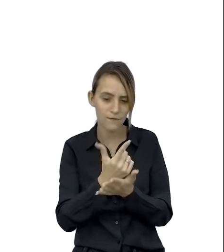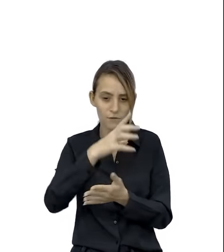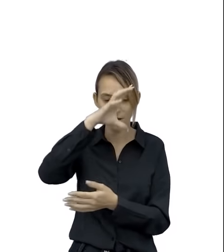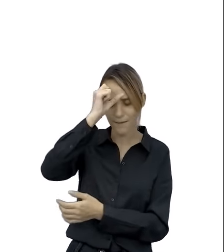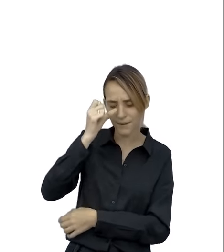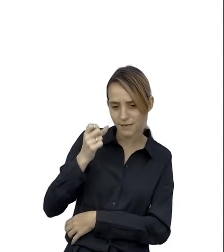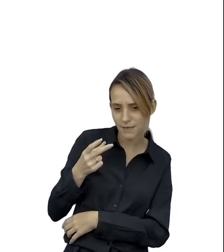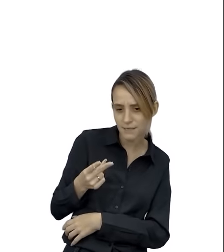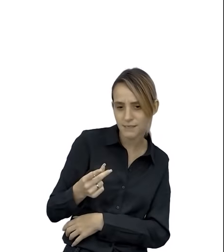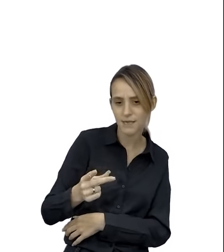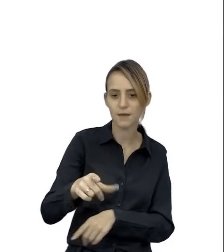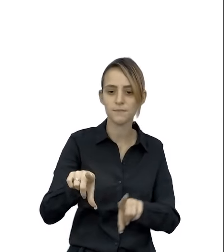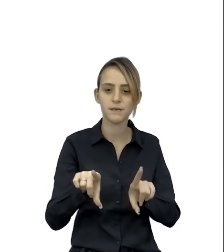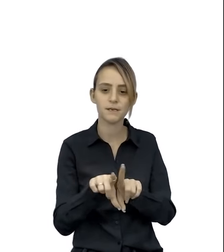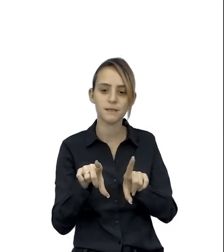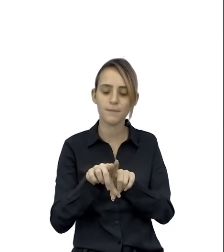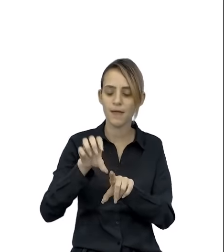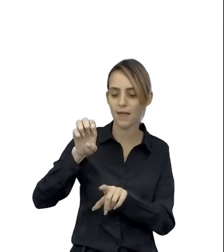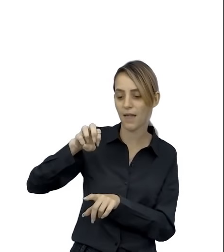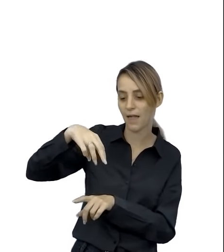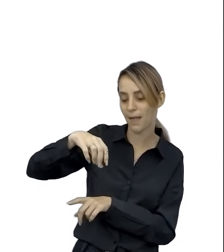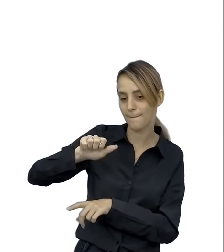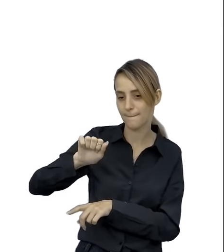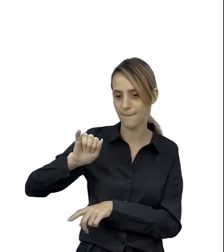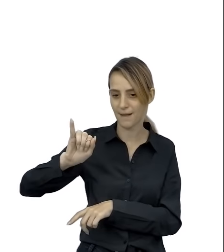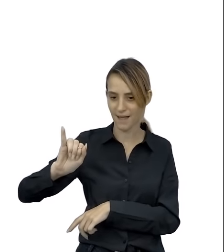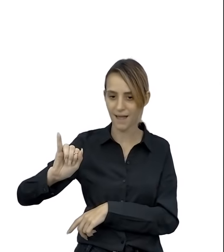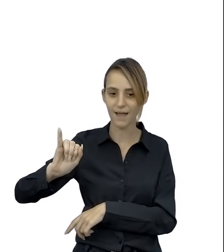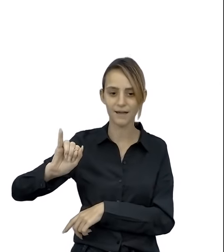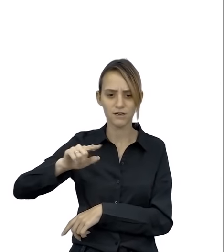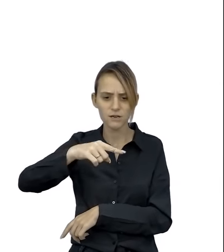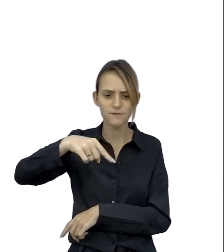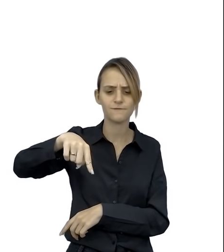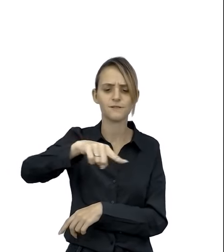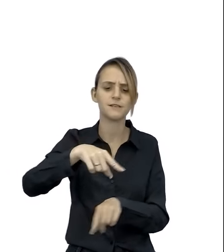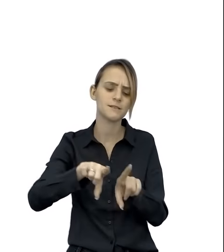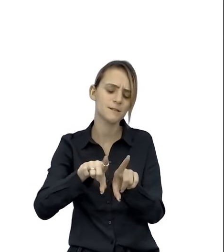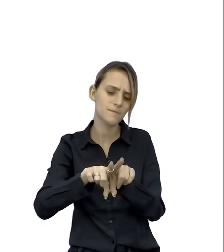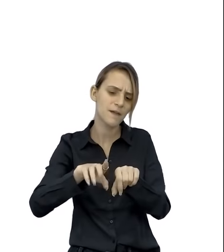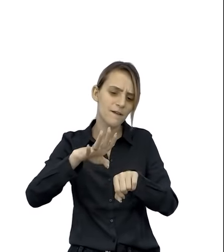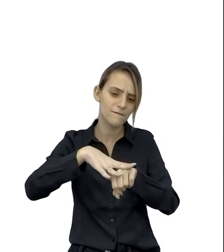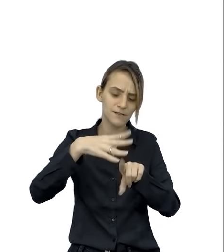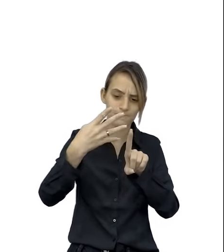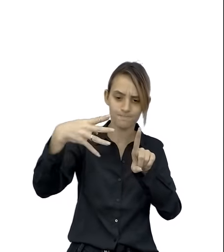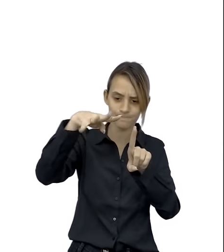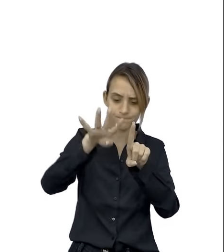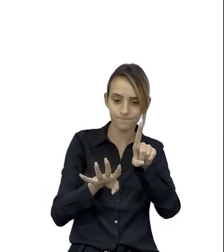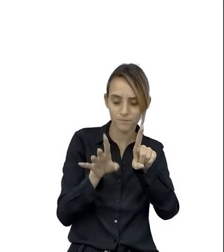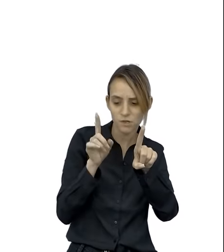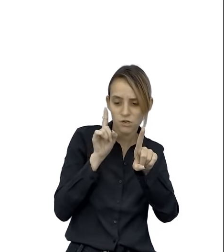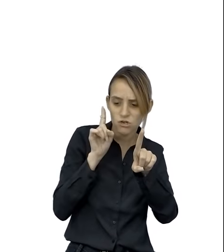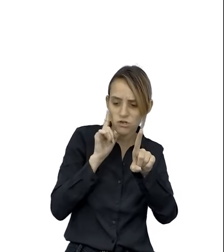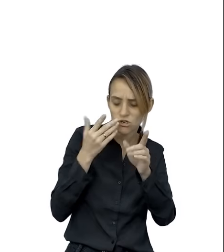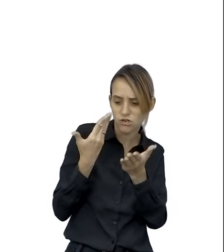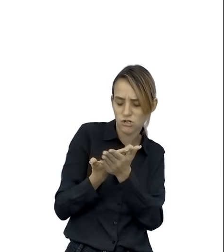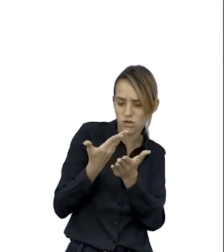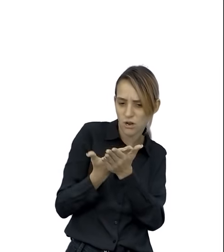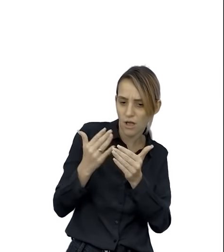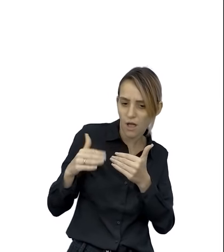e outros que vocês também poderão elaborar, né, fazer um plano de aula, considerando todos